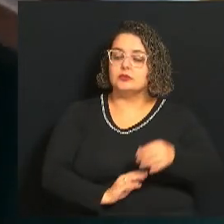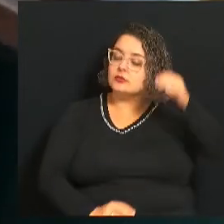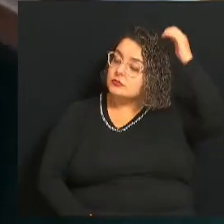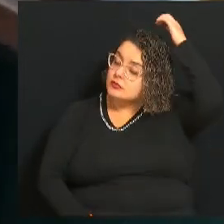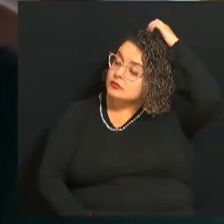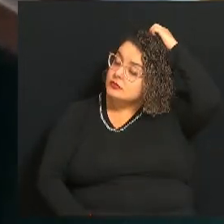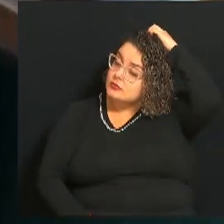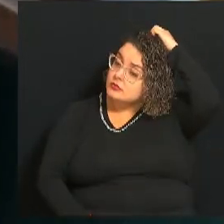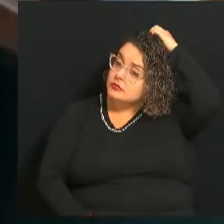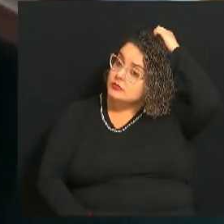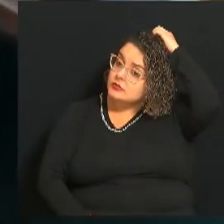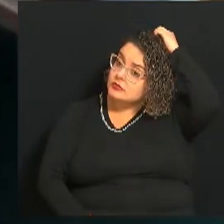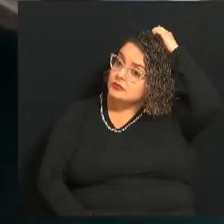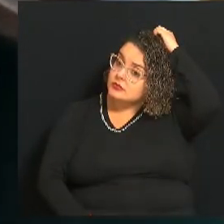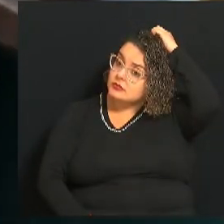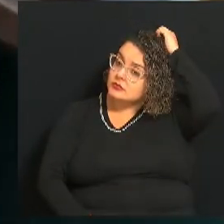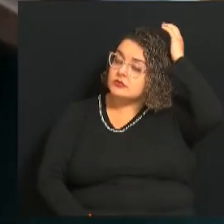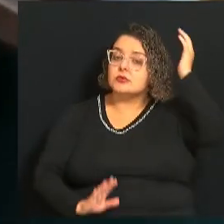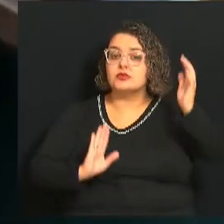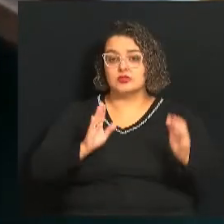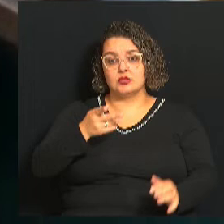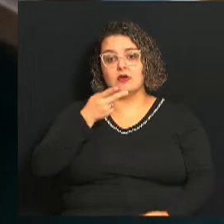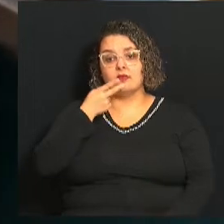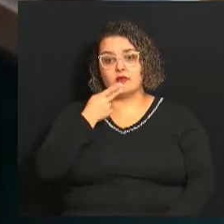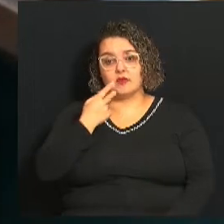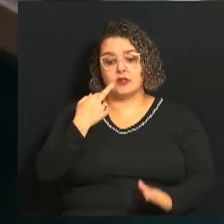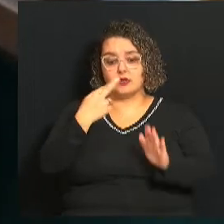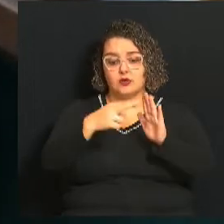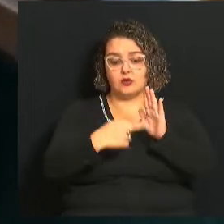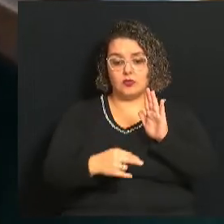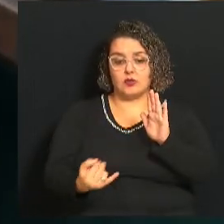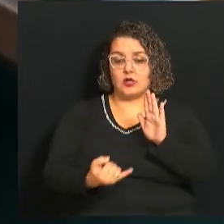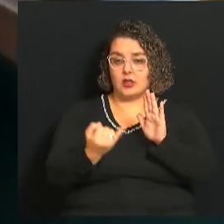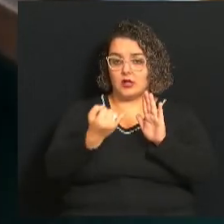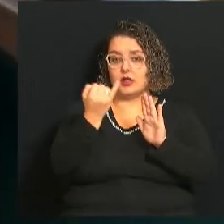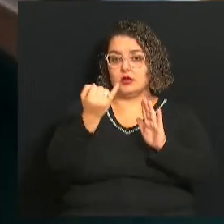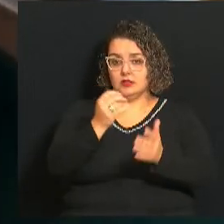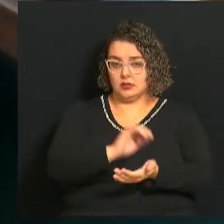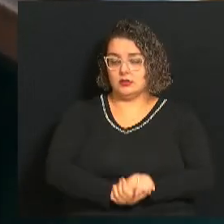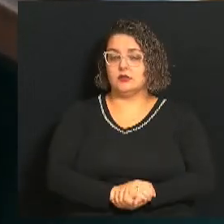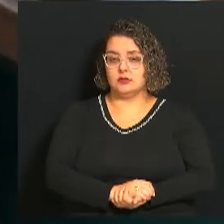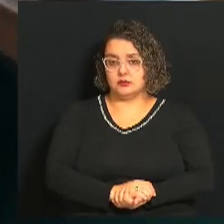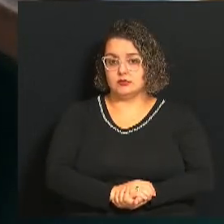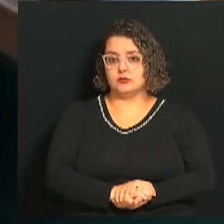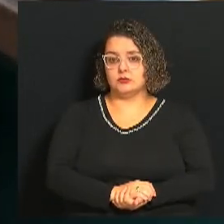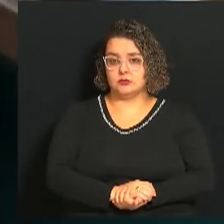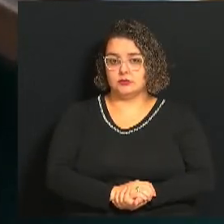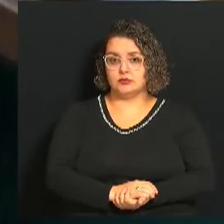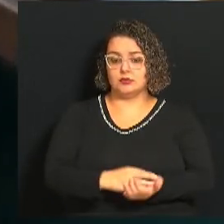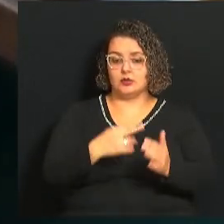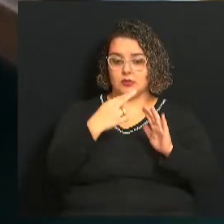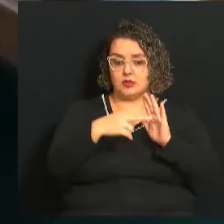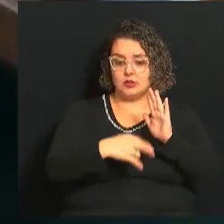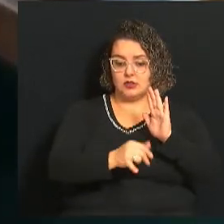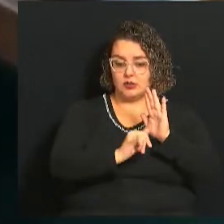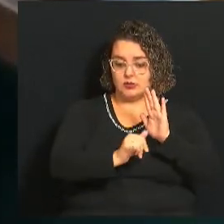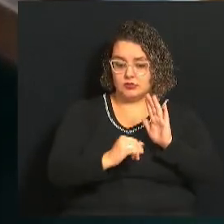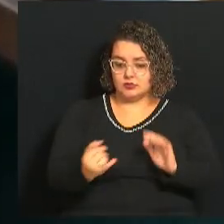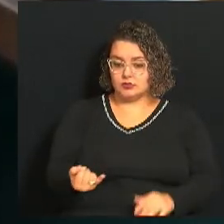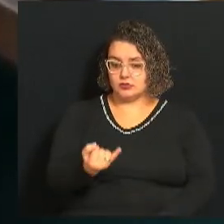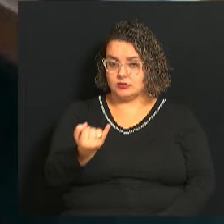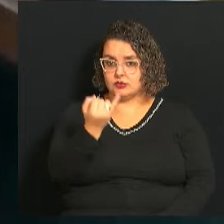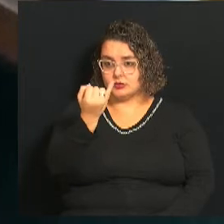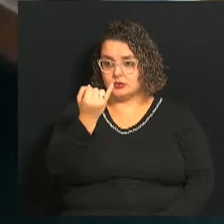pequeno relato da importância da vegetação no meio urbano, em especial numa região